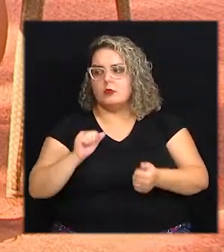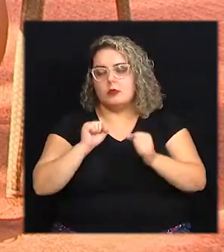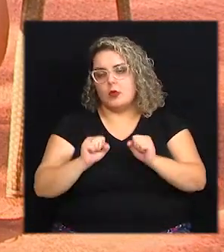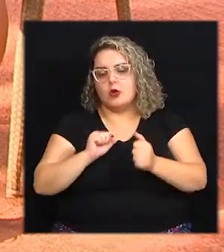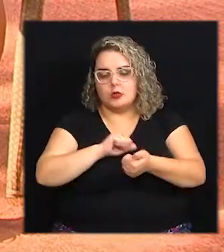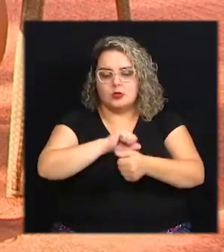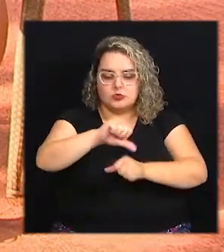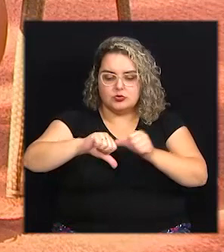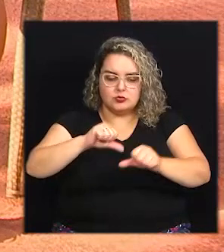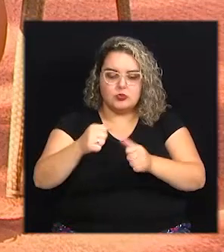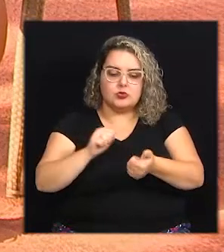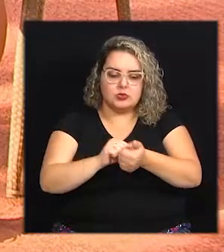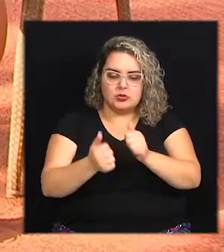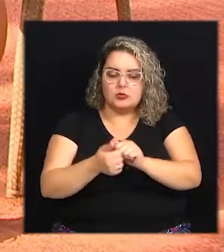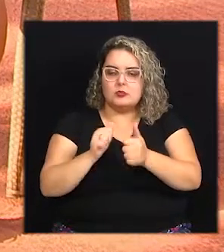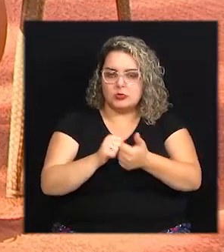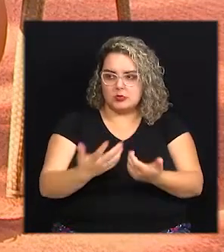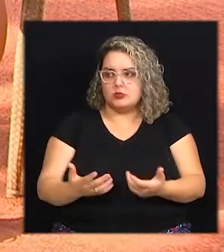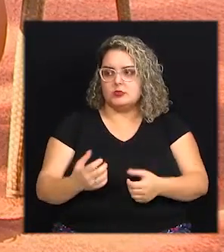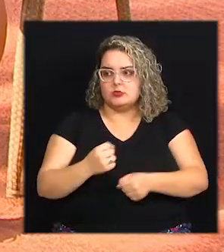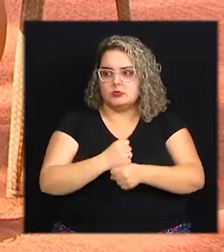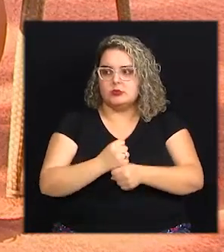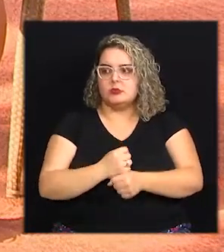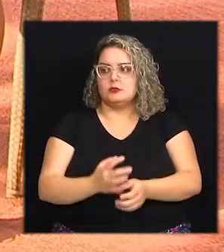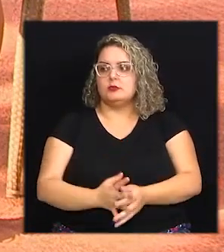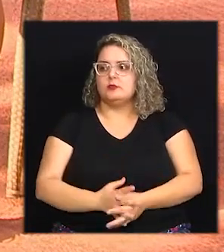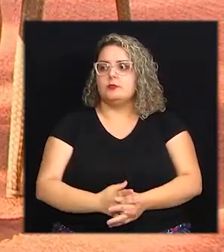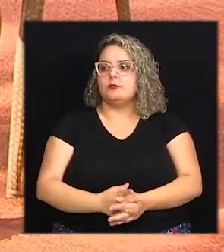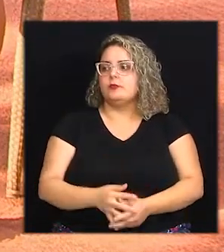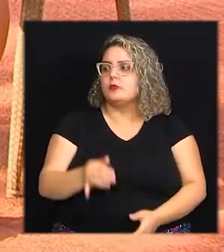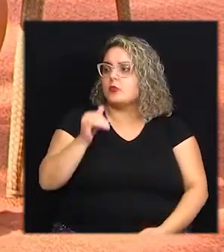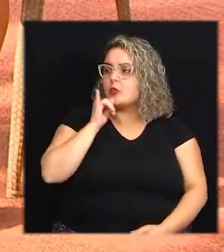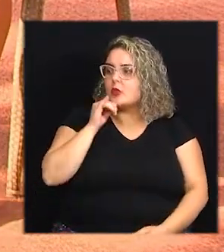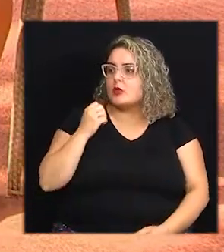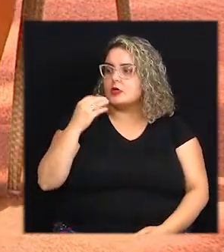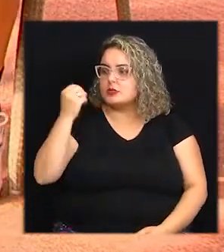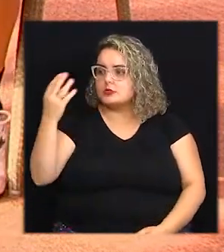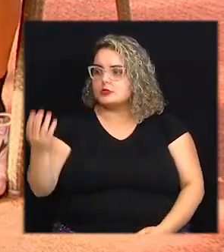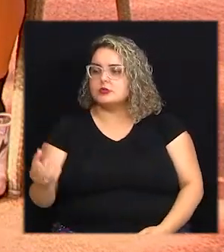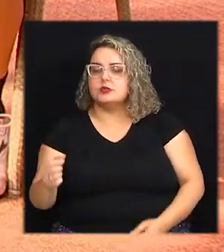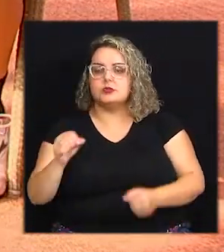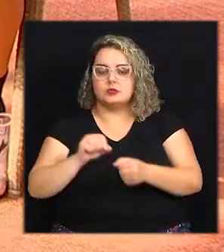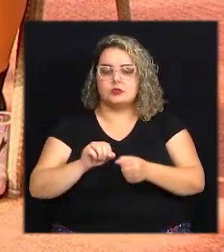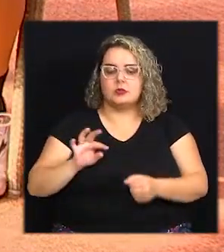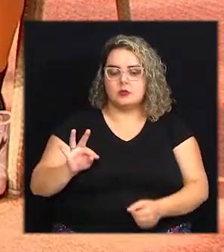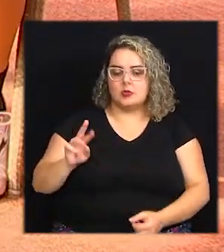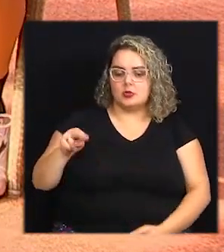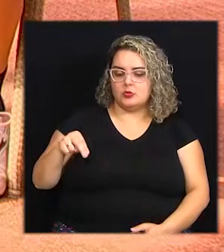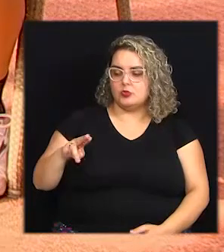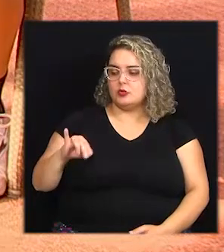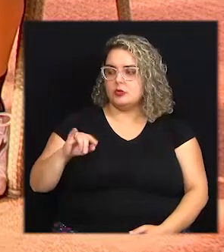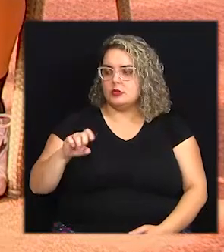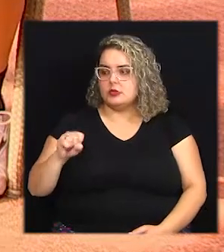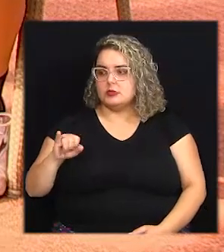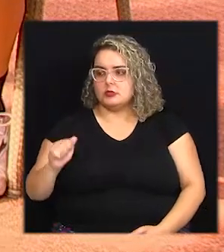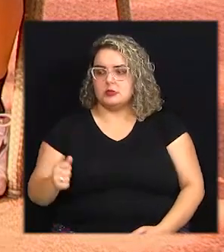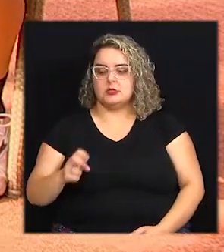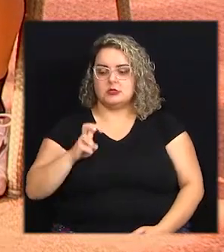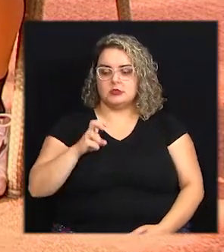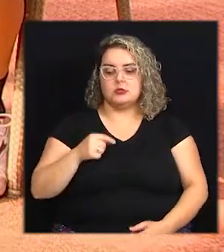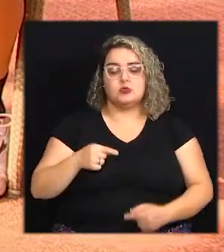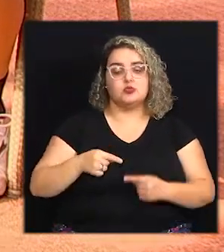ir modificando o calendário durante o ano. E, por exemplo, para essa viagem que você fez para a Tunísia, que você ficou